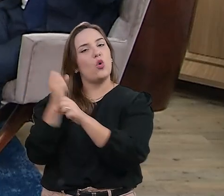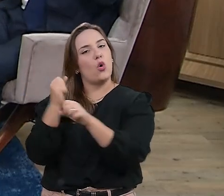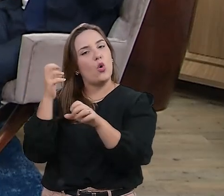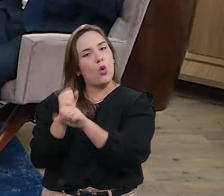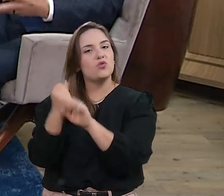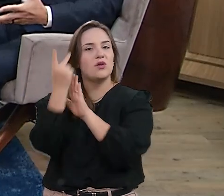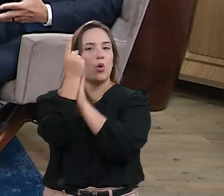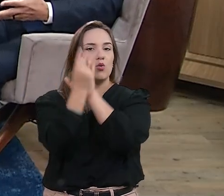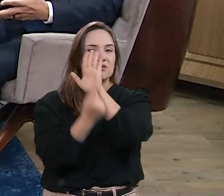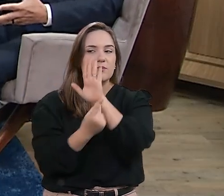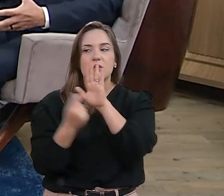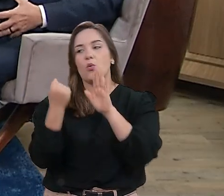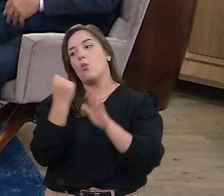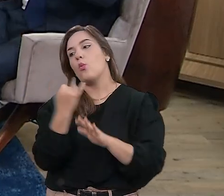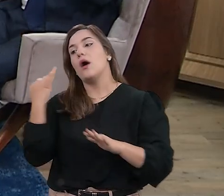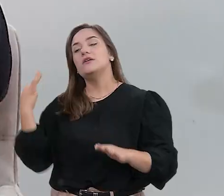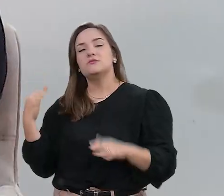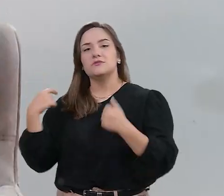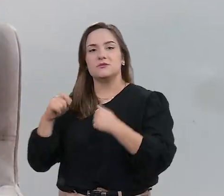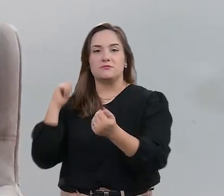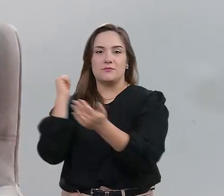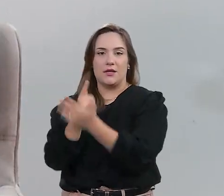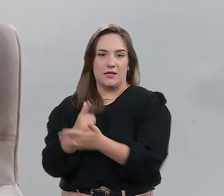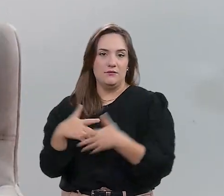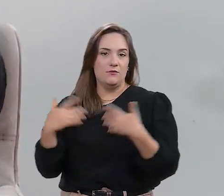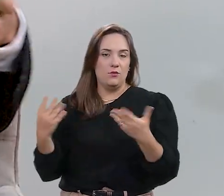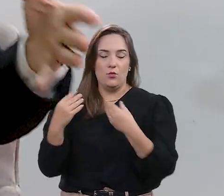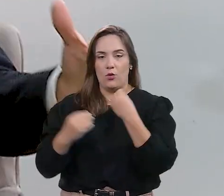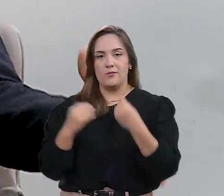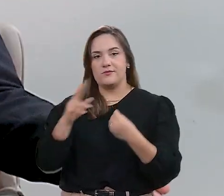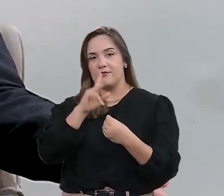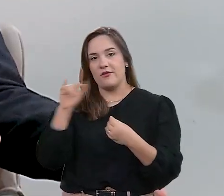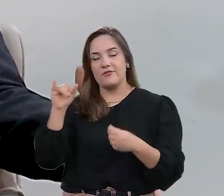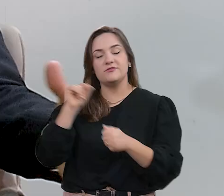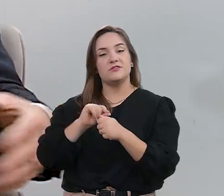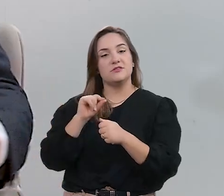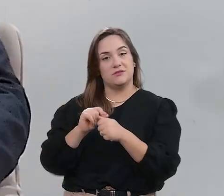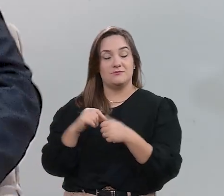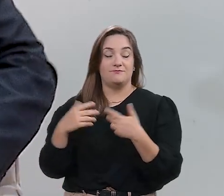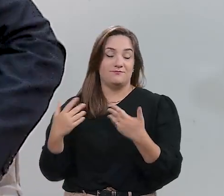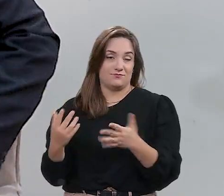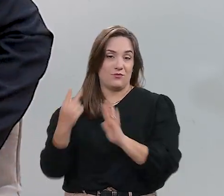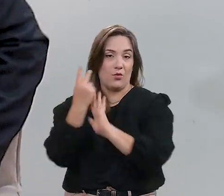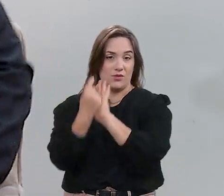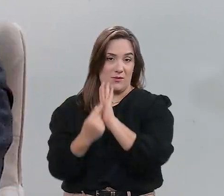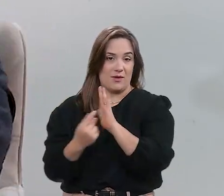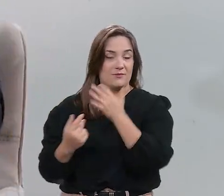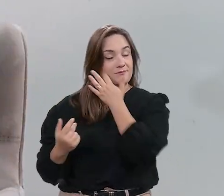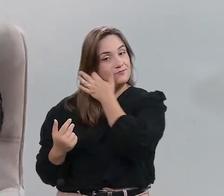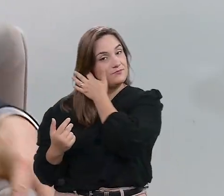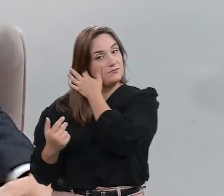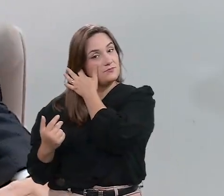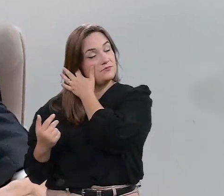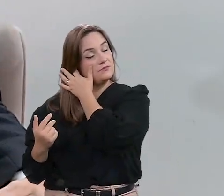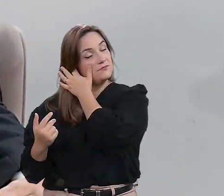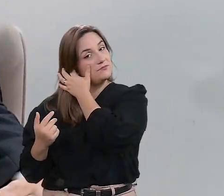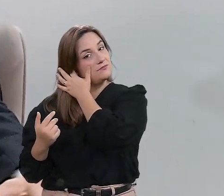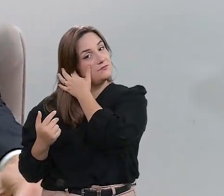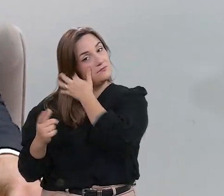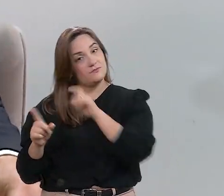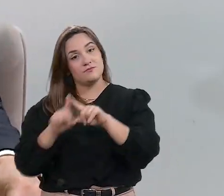para saber quanto vai ter que gastar, como que vai fazer isso no orçamento, né? Então, mas por que eu